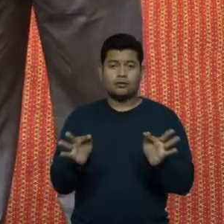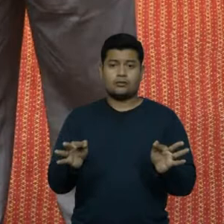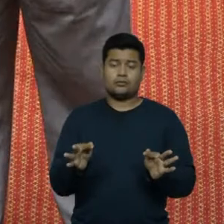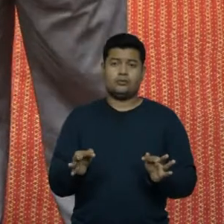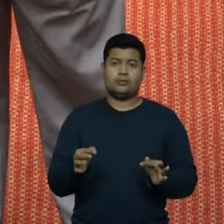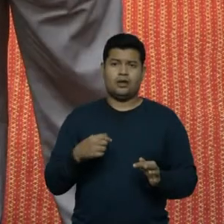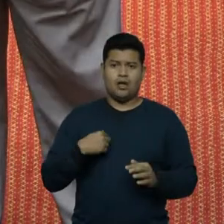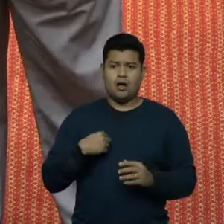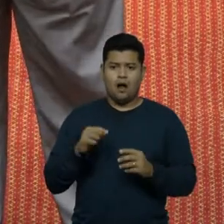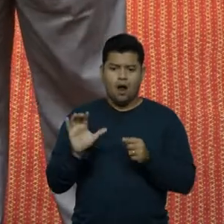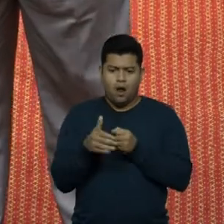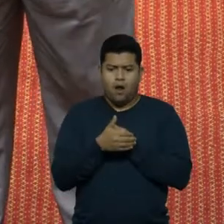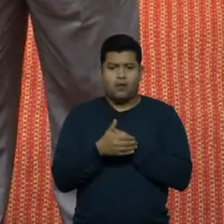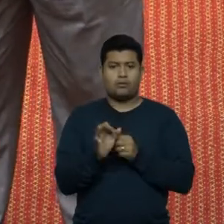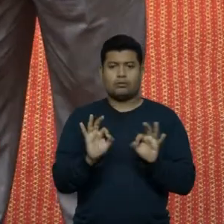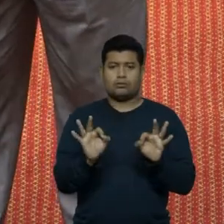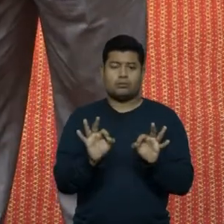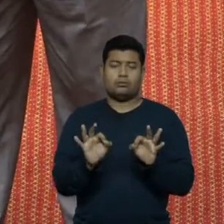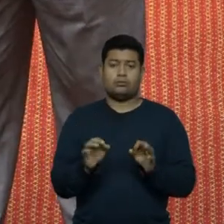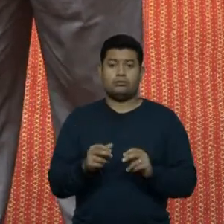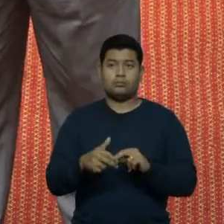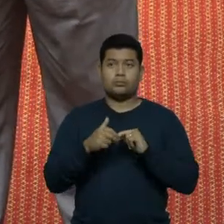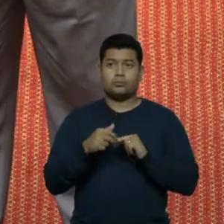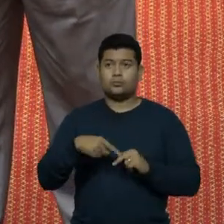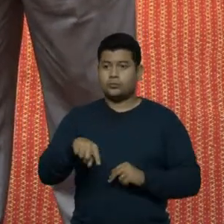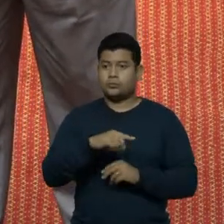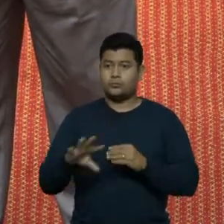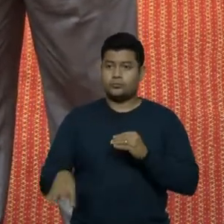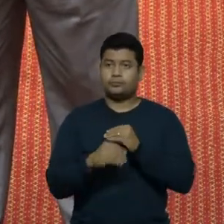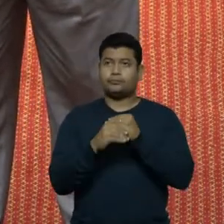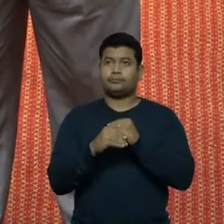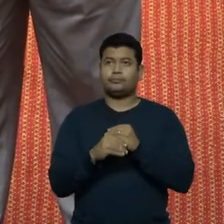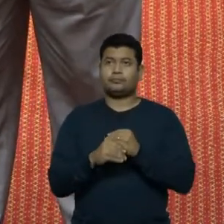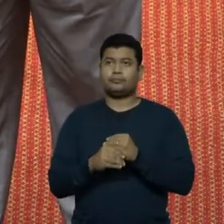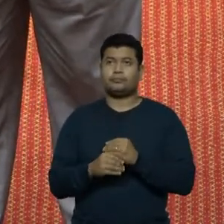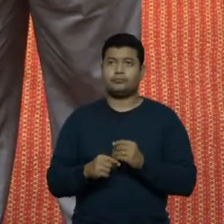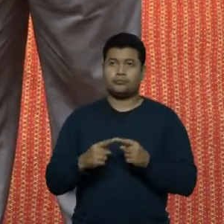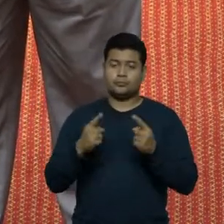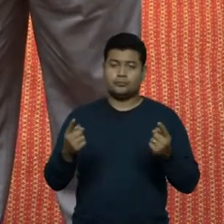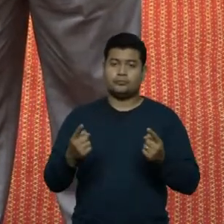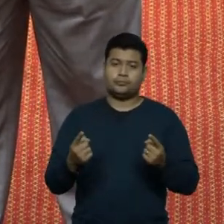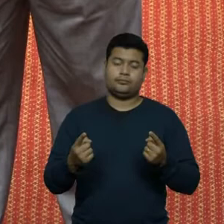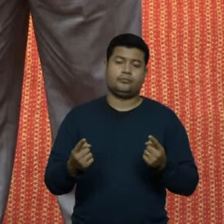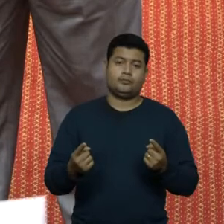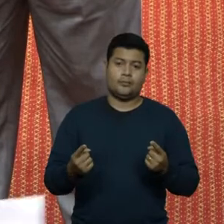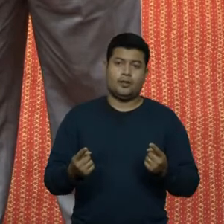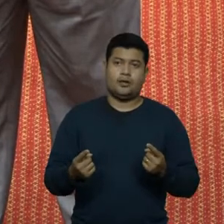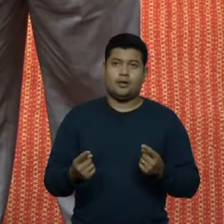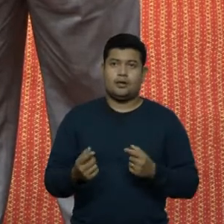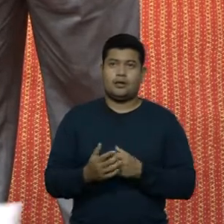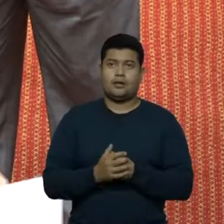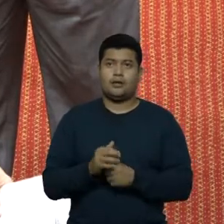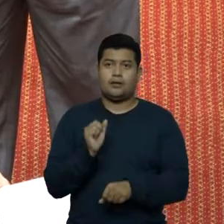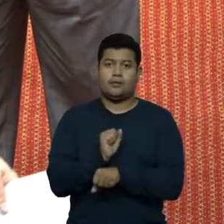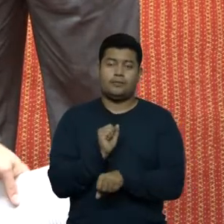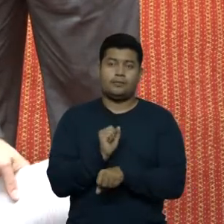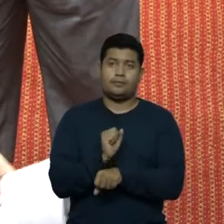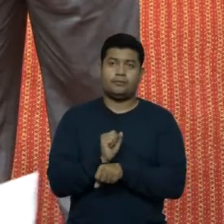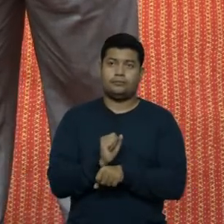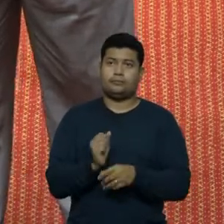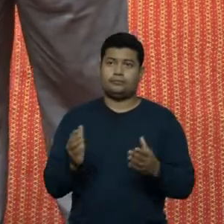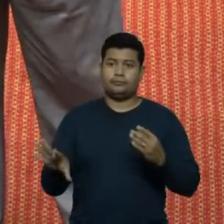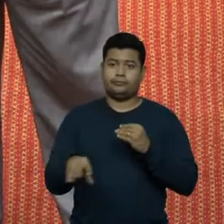mistério aqui por isso fizemos essa emenda aqui eu espero que essa semana daqui